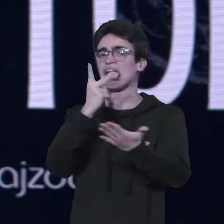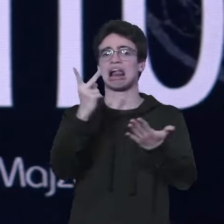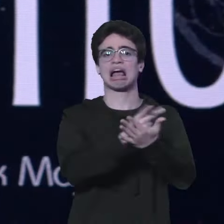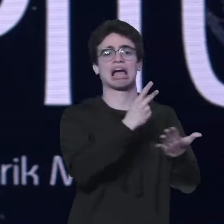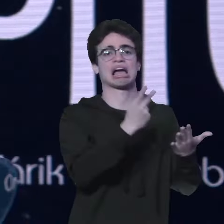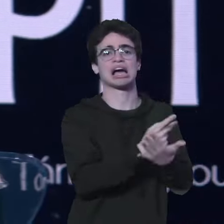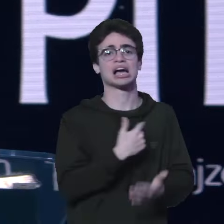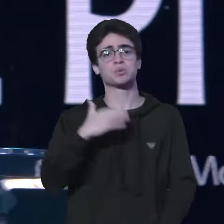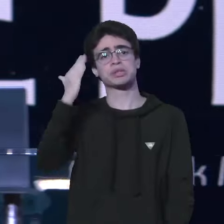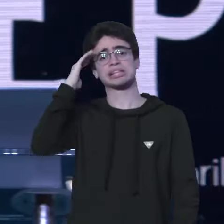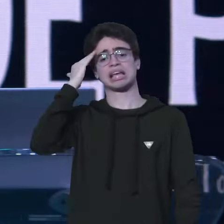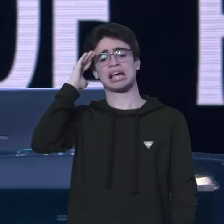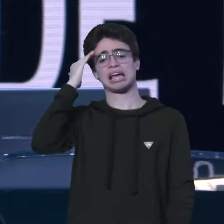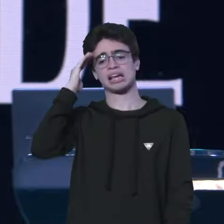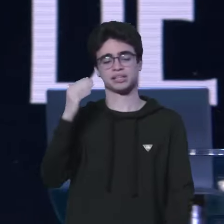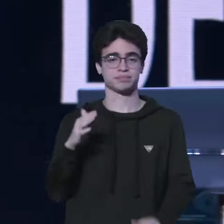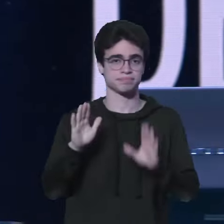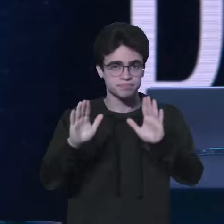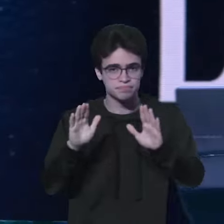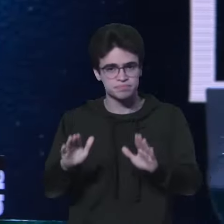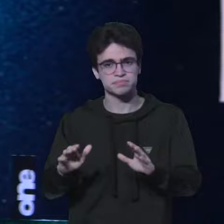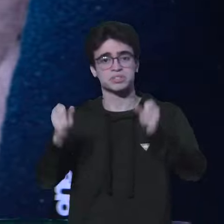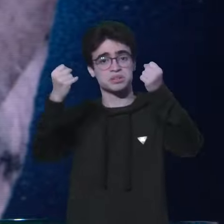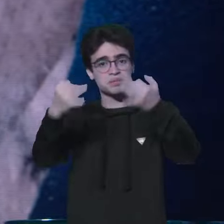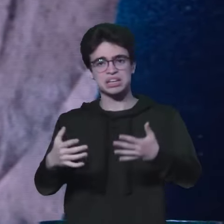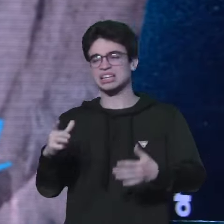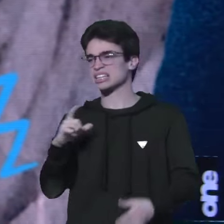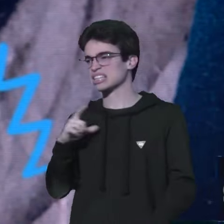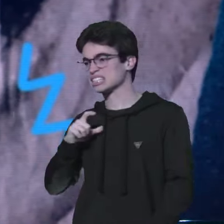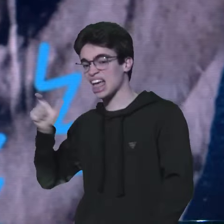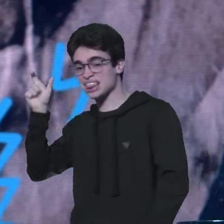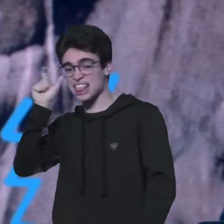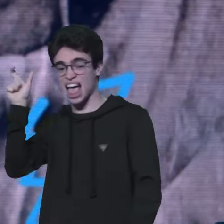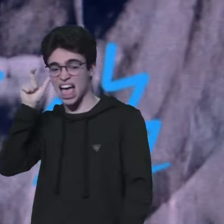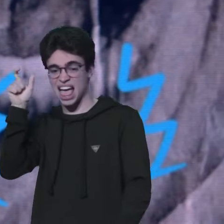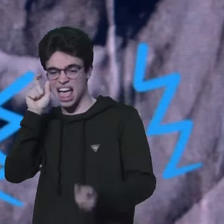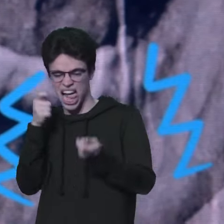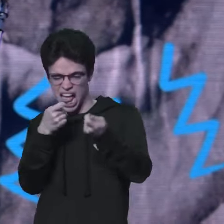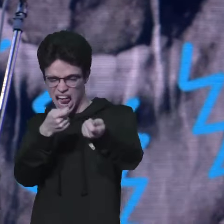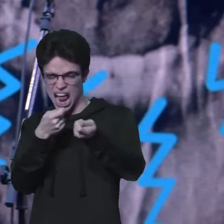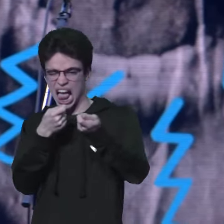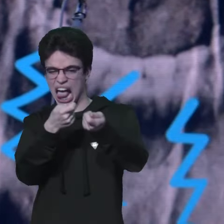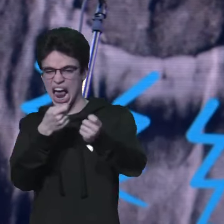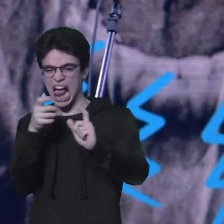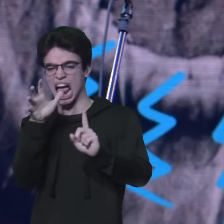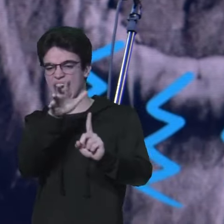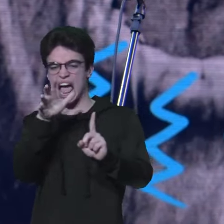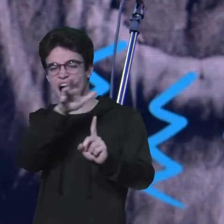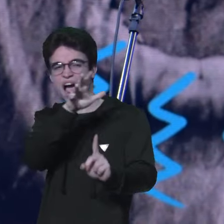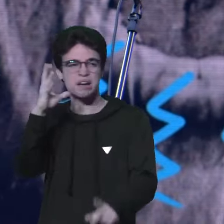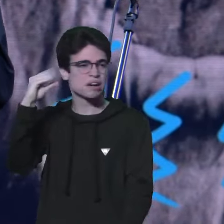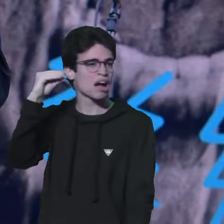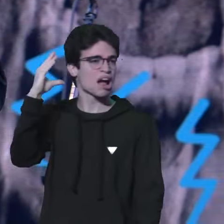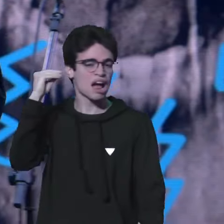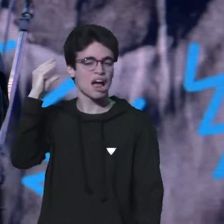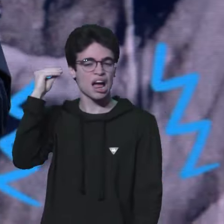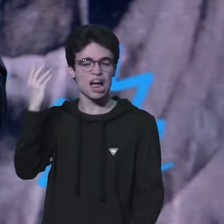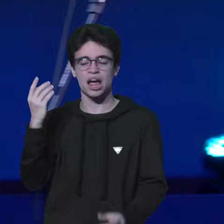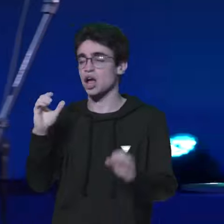te dizer uma coisa. O espírito de Piton está falando coisas no seu ouvido. E você não tem percebido. Porque ele